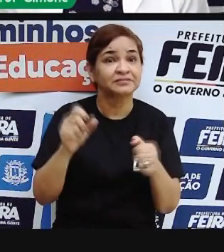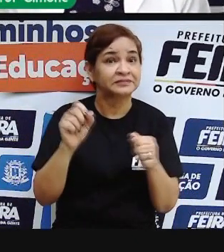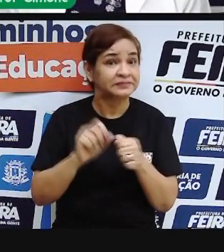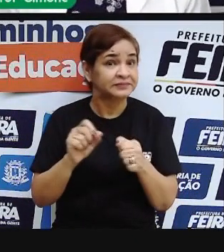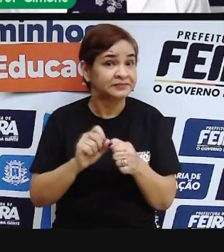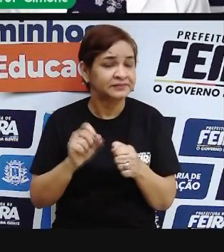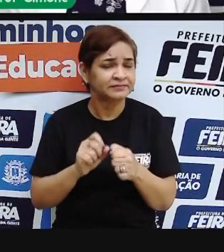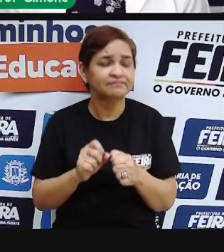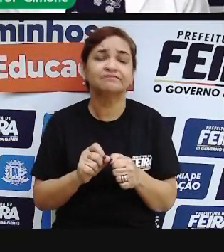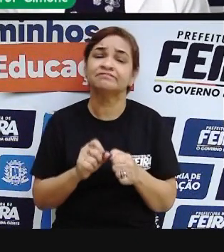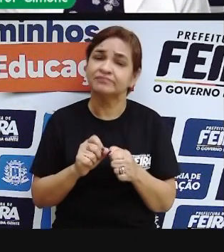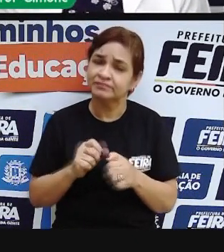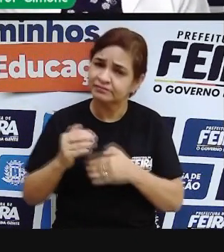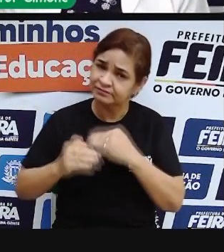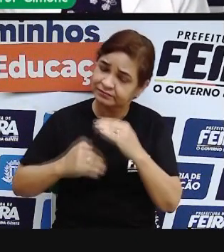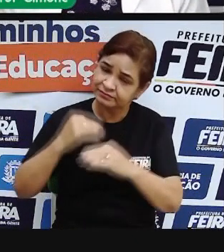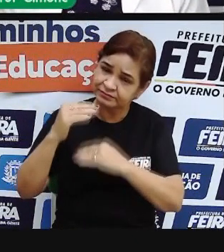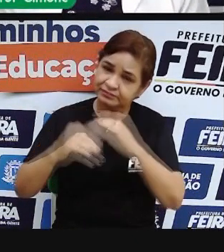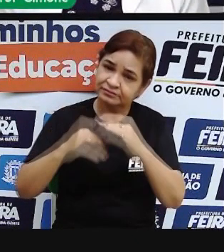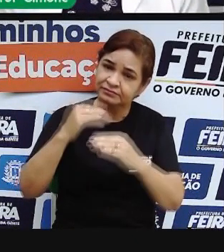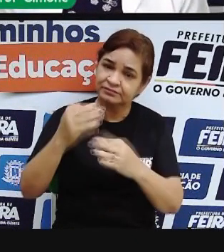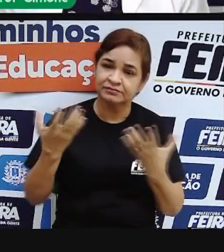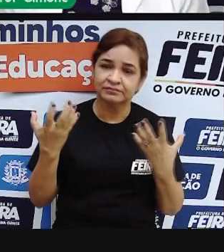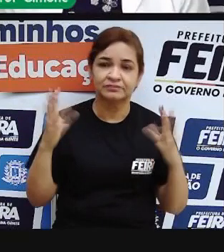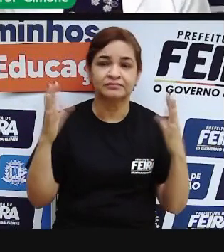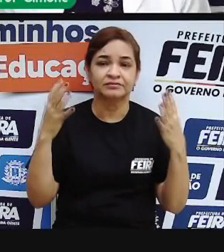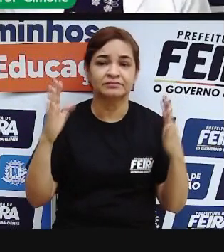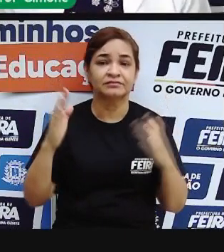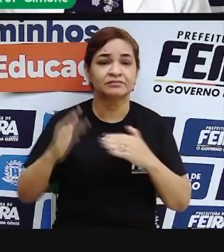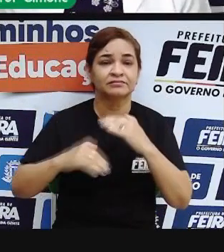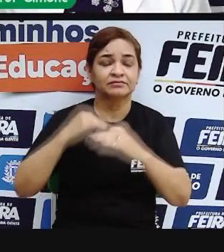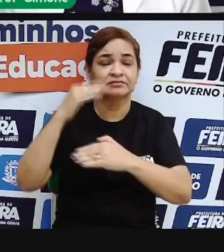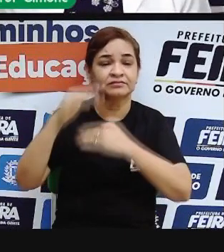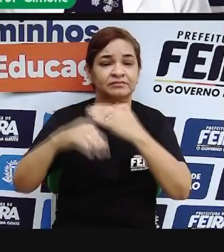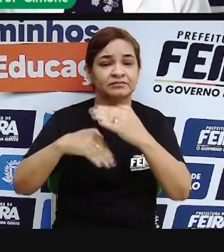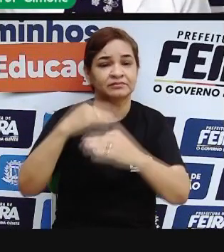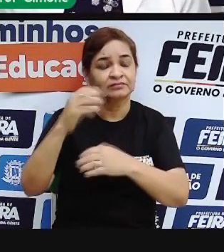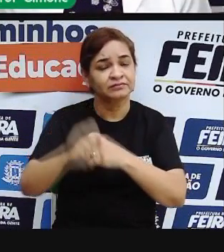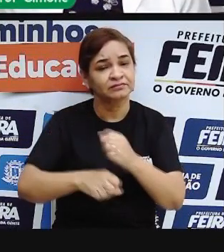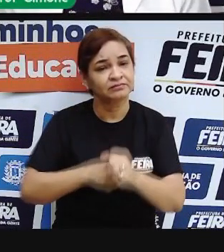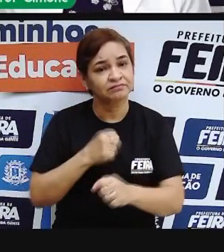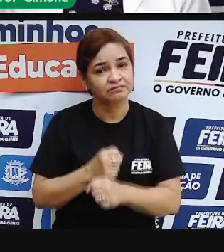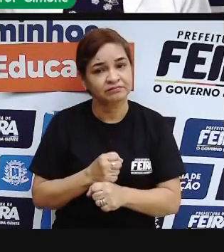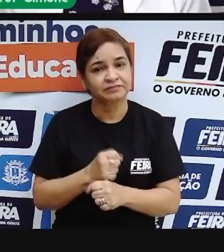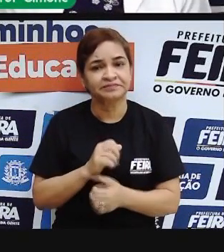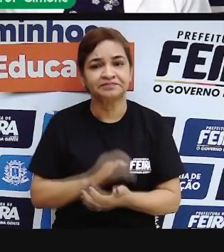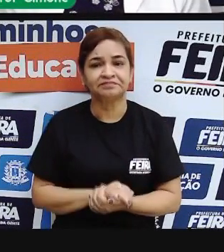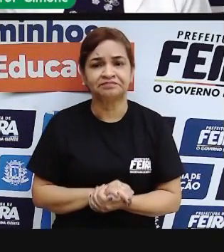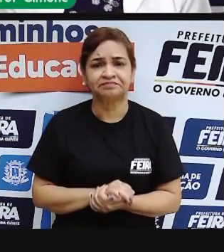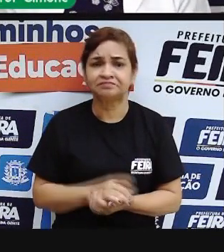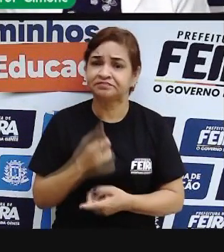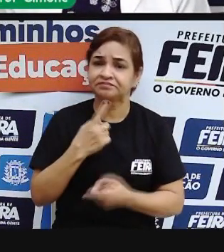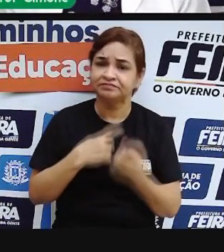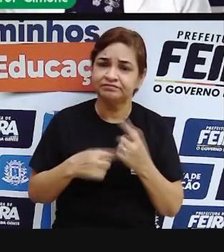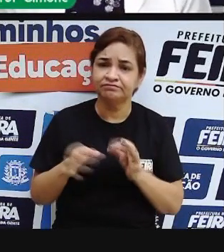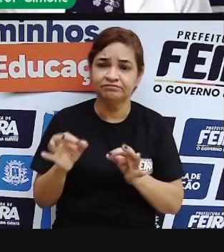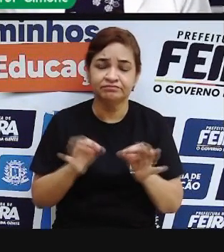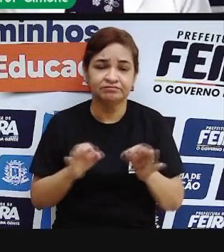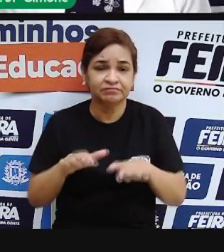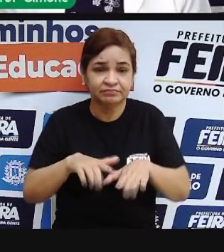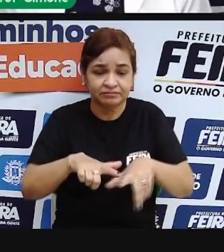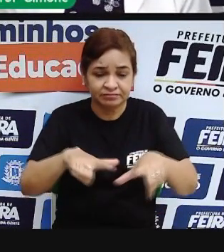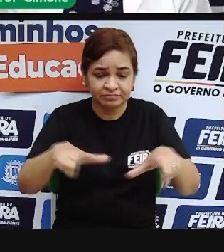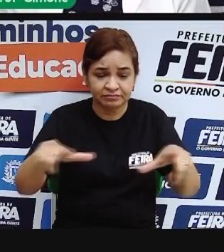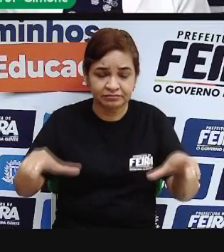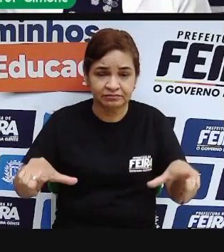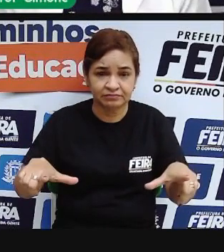e ainda fazemos nas festas e as mudanças ao longo dos anos. Se desejar, monte um painel